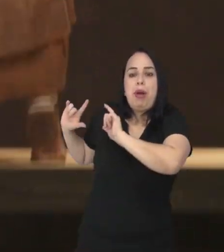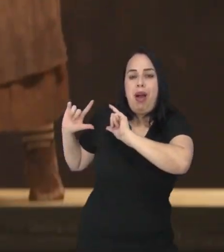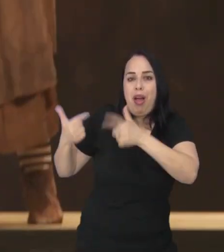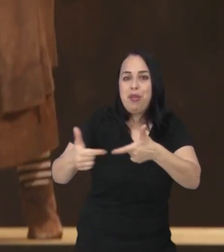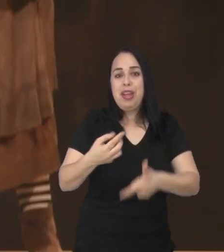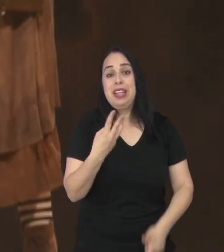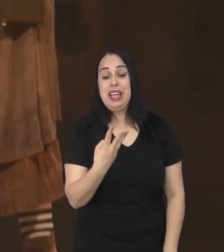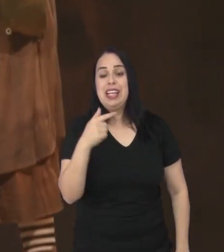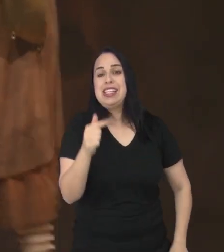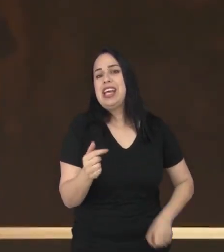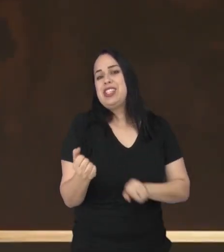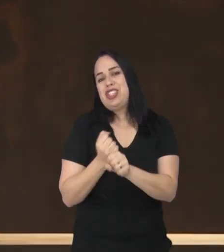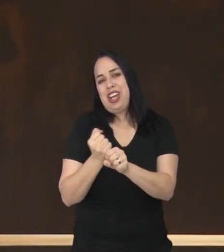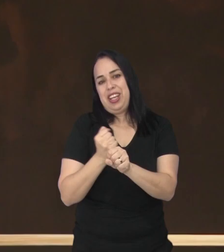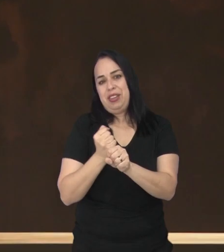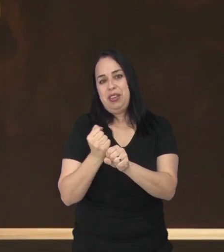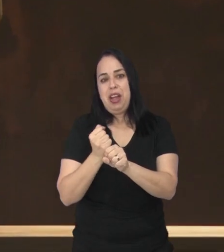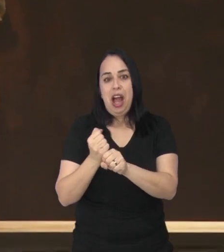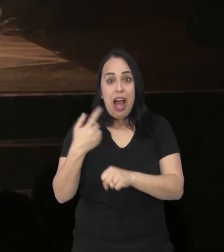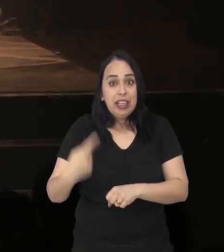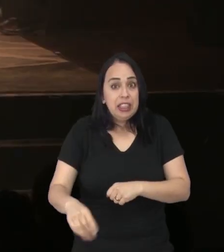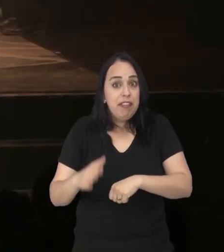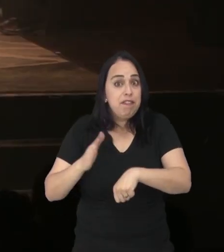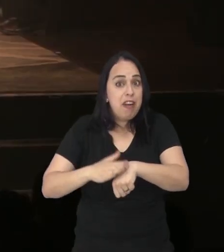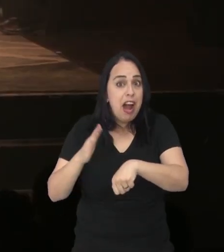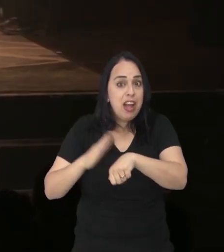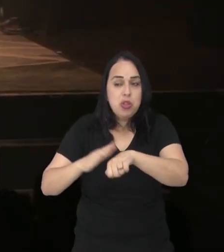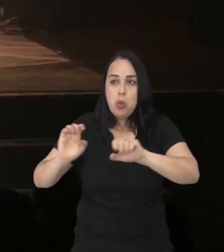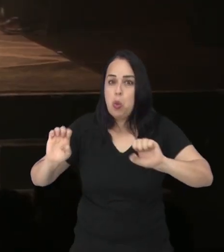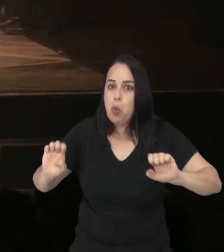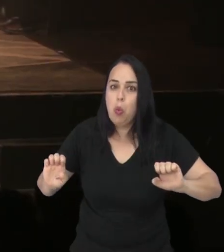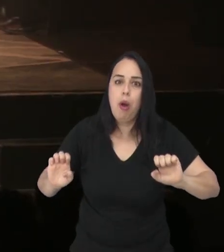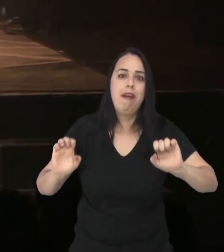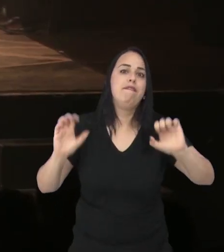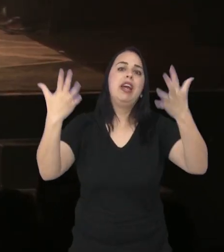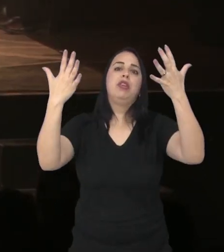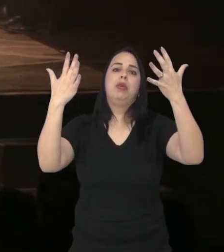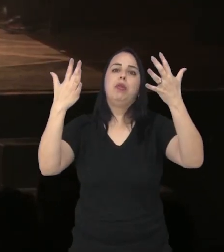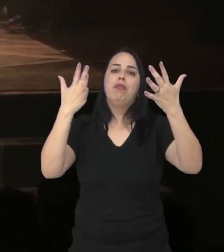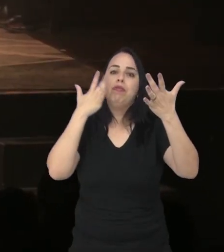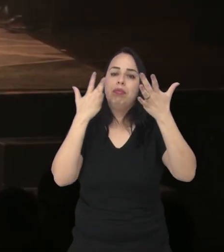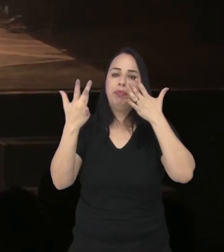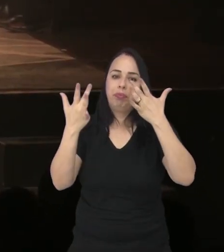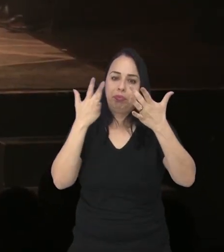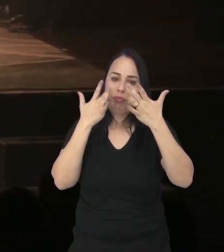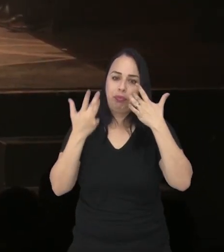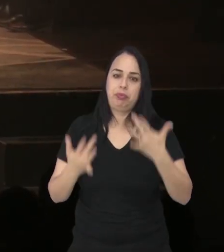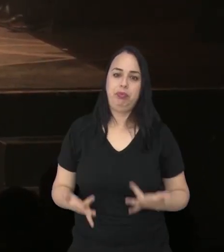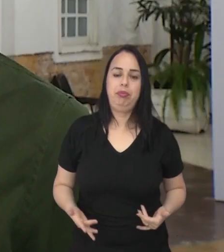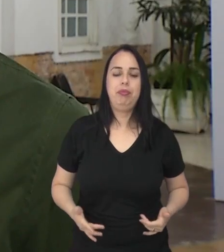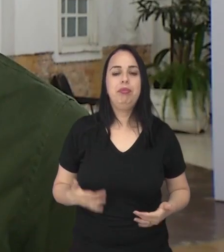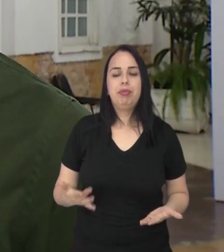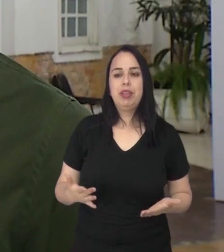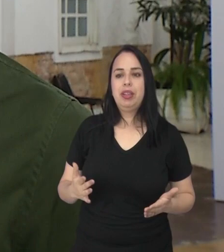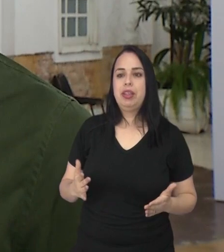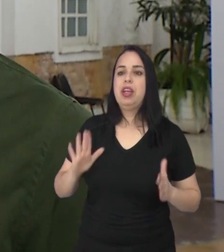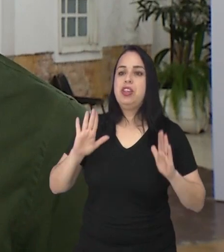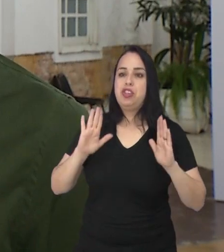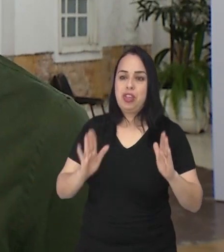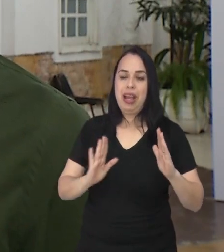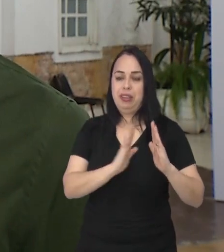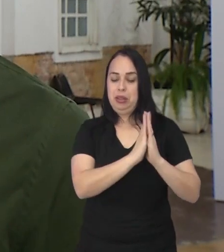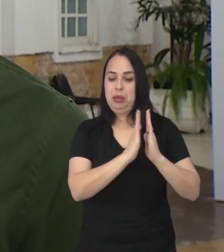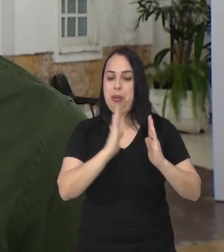Há 37 anos, a cidade realiza um dos maiores festivais do país, o Festivale. Foi uma das